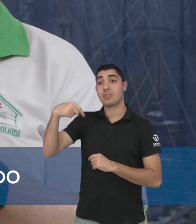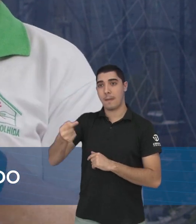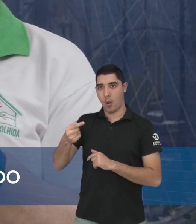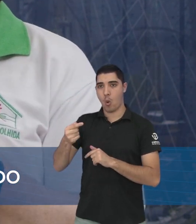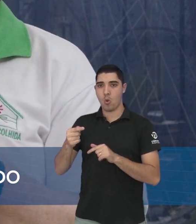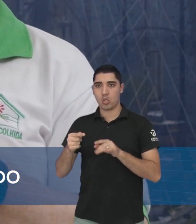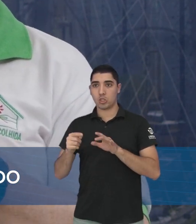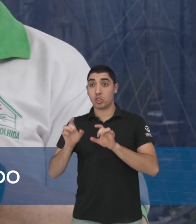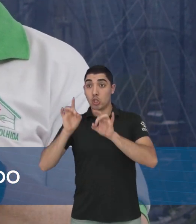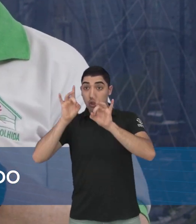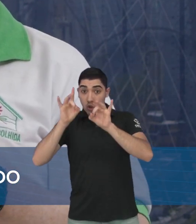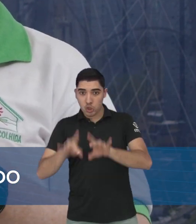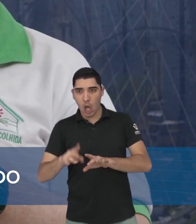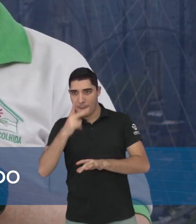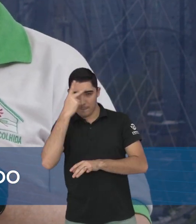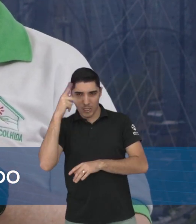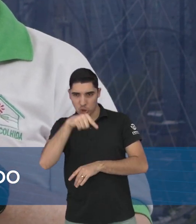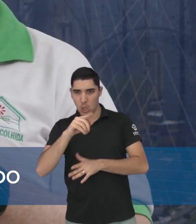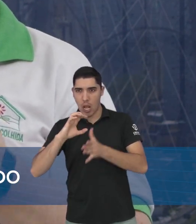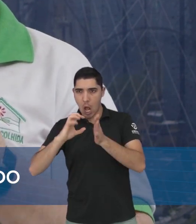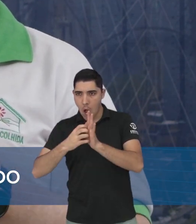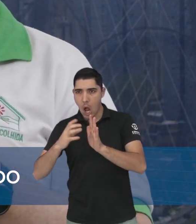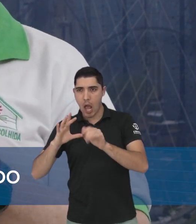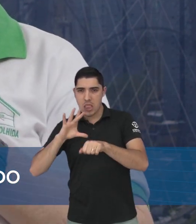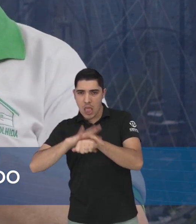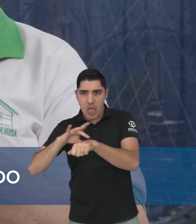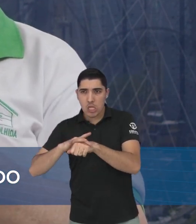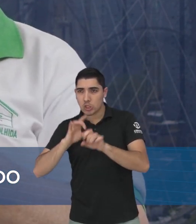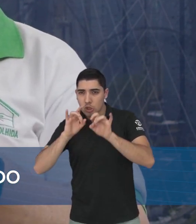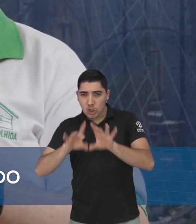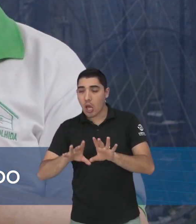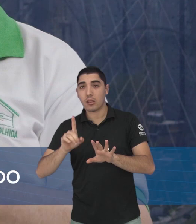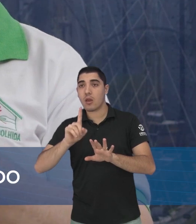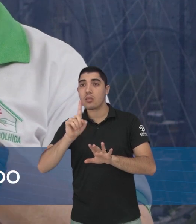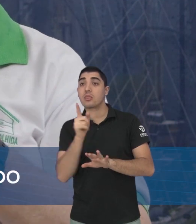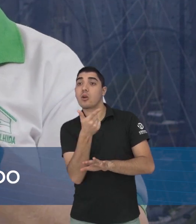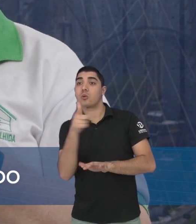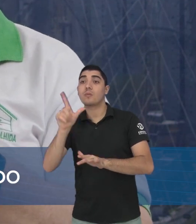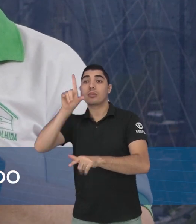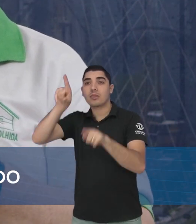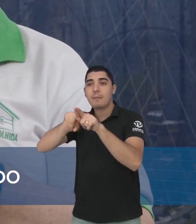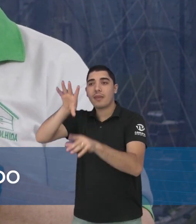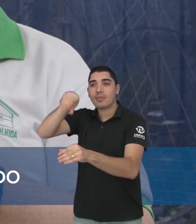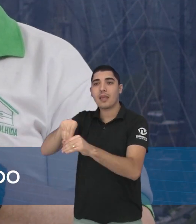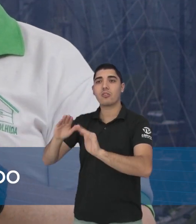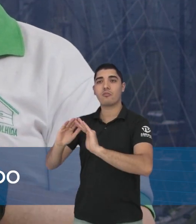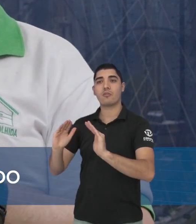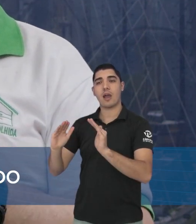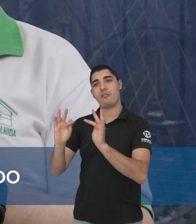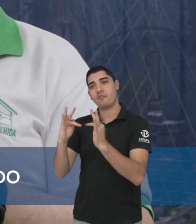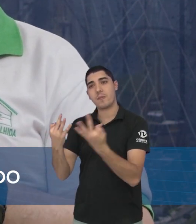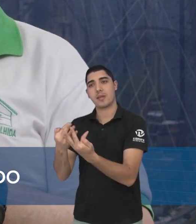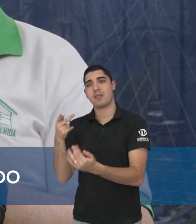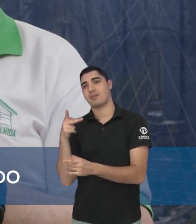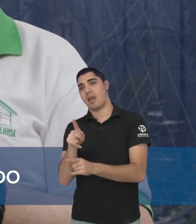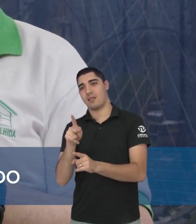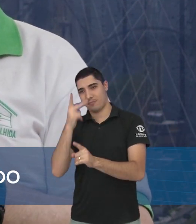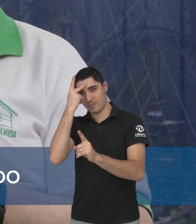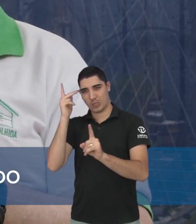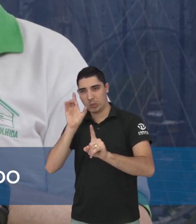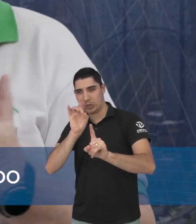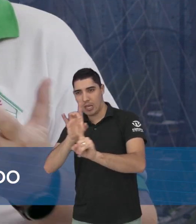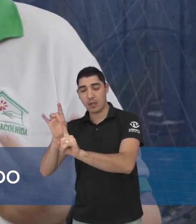atender somente o soro positivo e passa a atender o soro positivo no seu núcleo familiar.